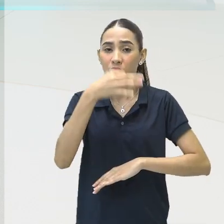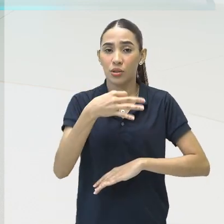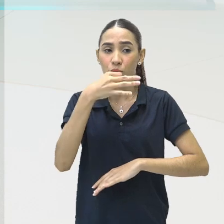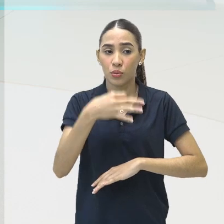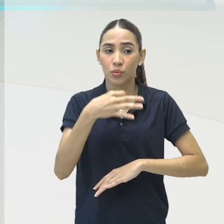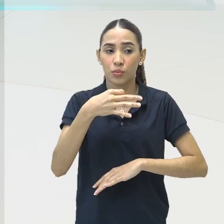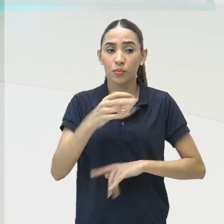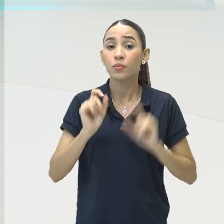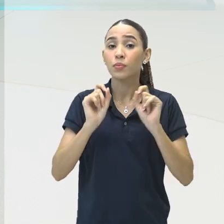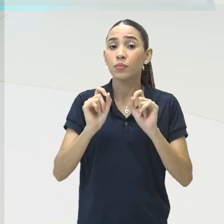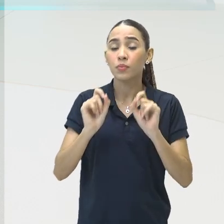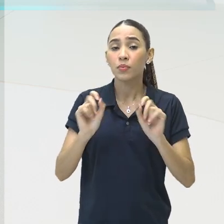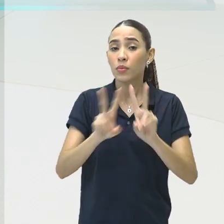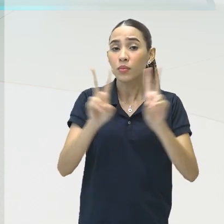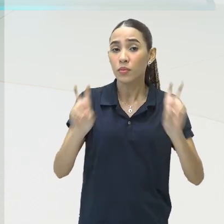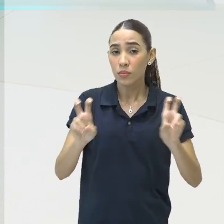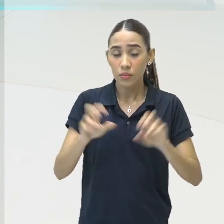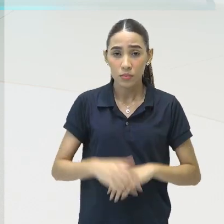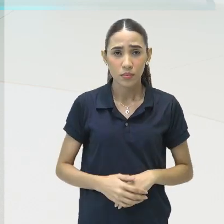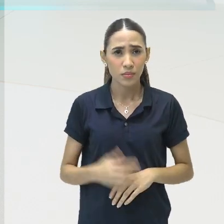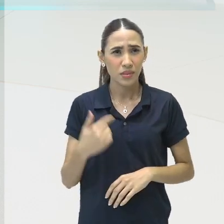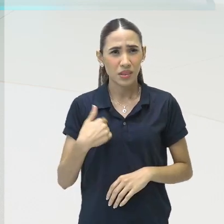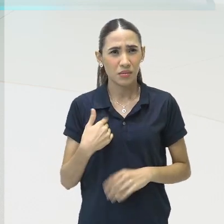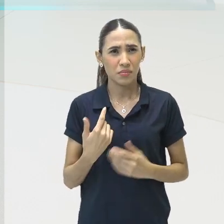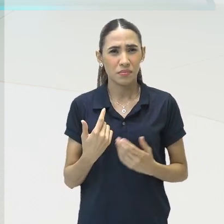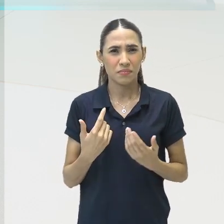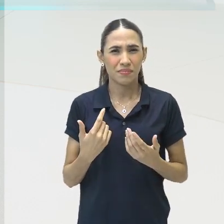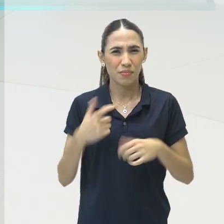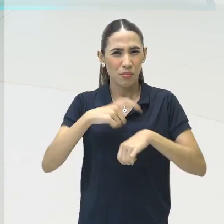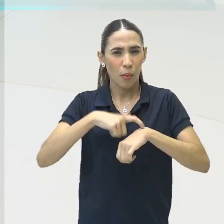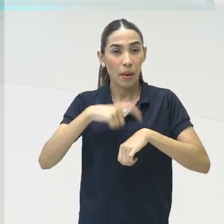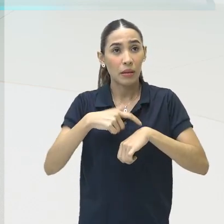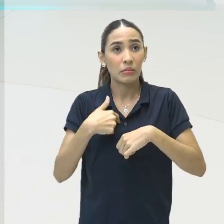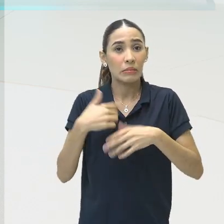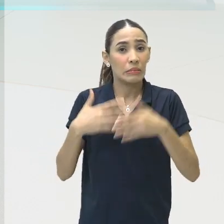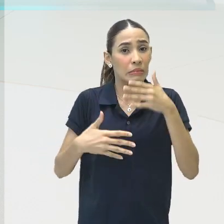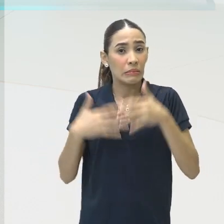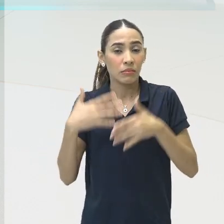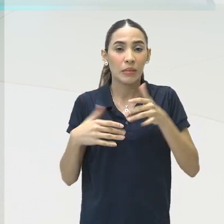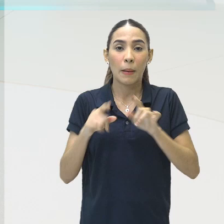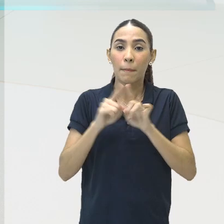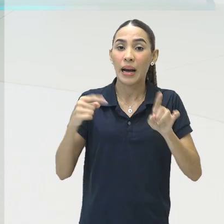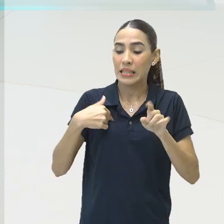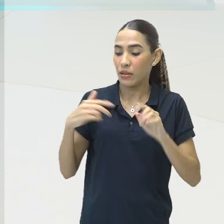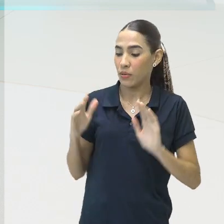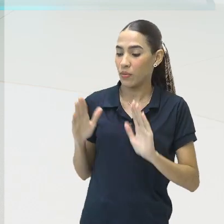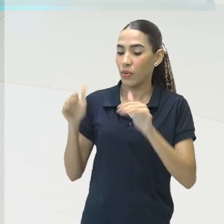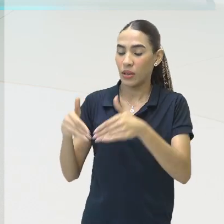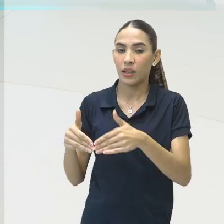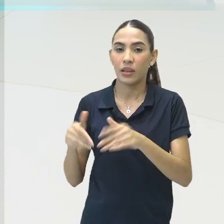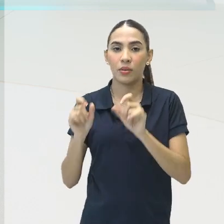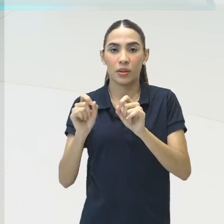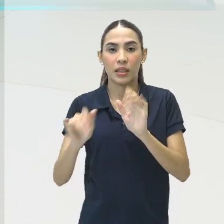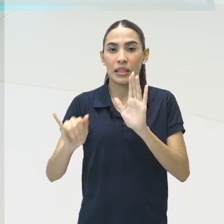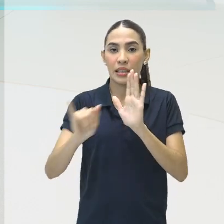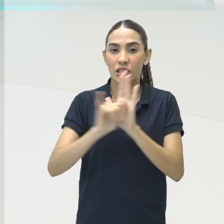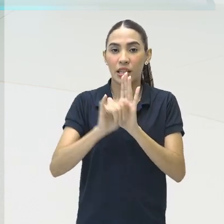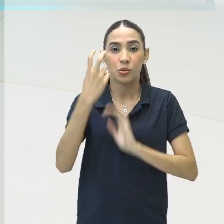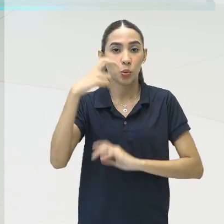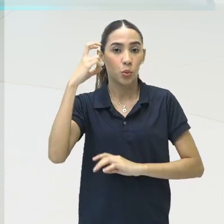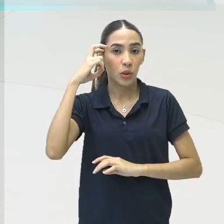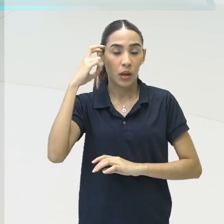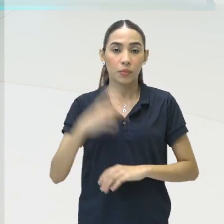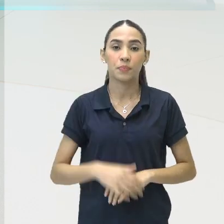tema, né? E aí, na hora, a gente fica meio perdido, mas eu trabalhei com a identidade cultural,